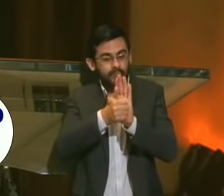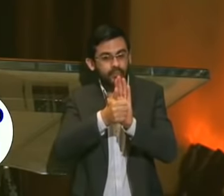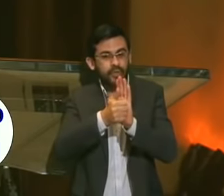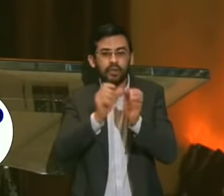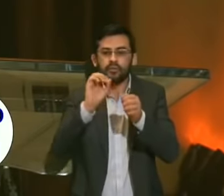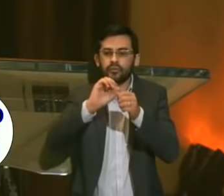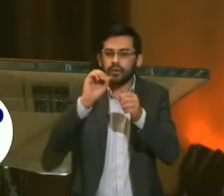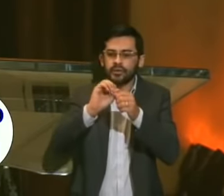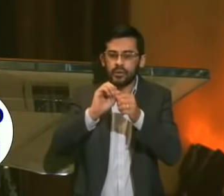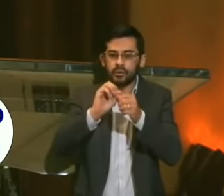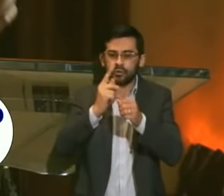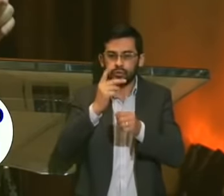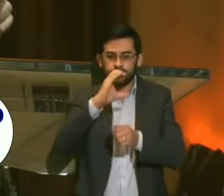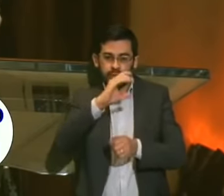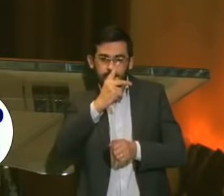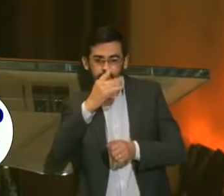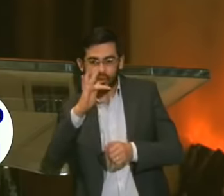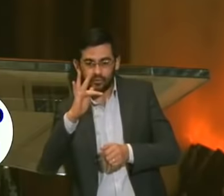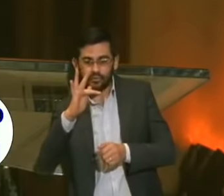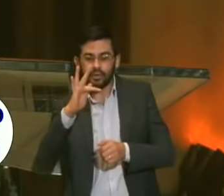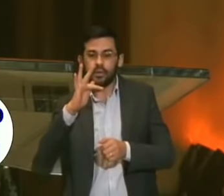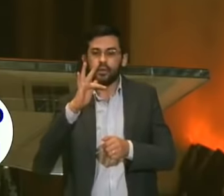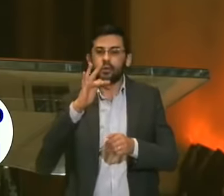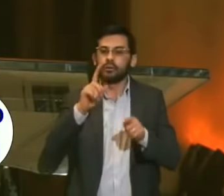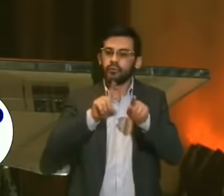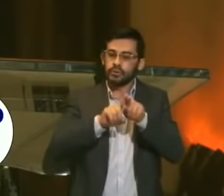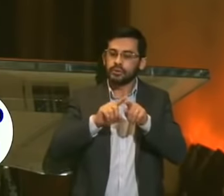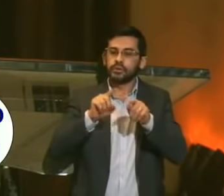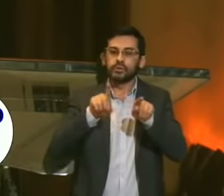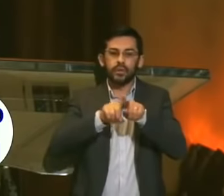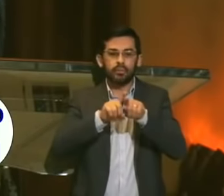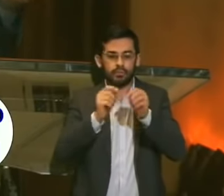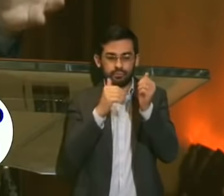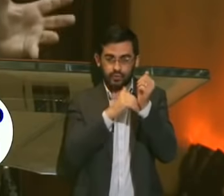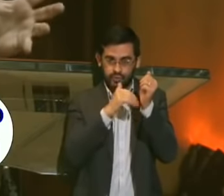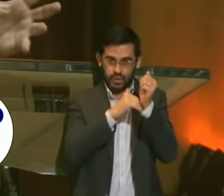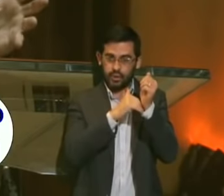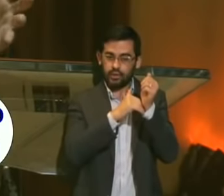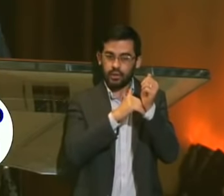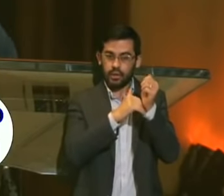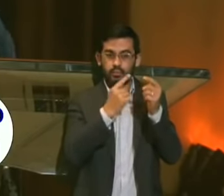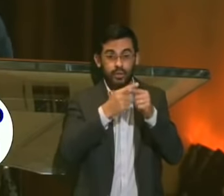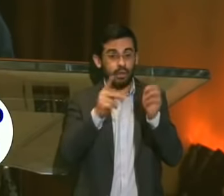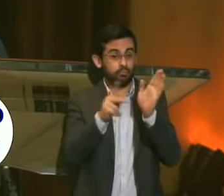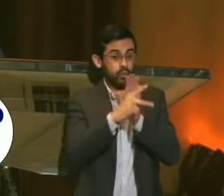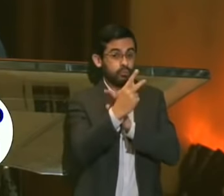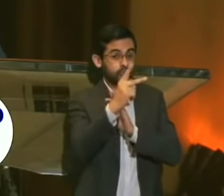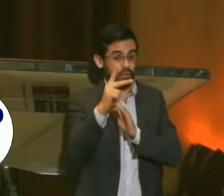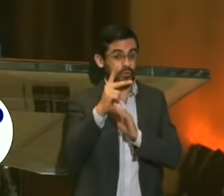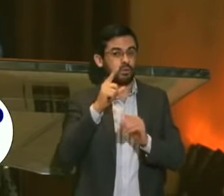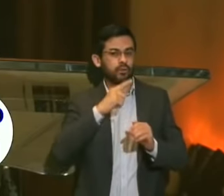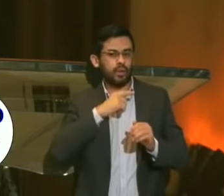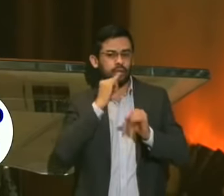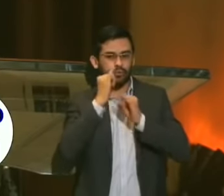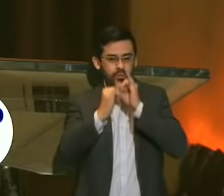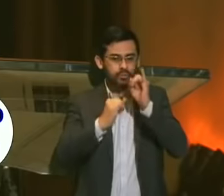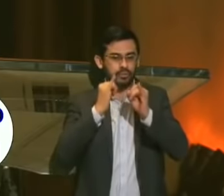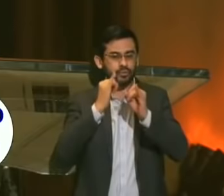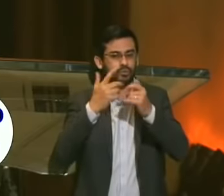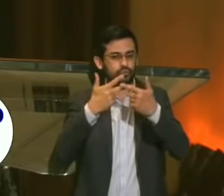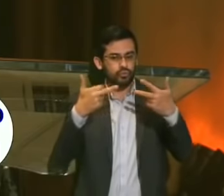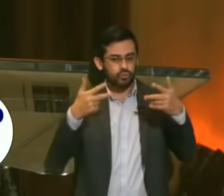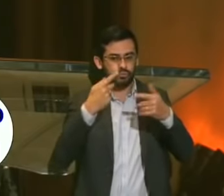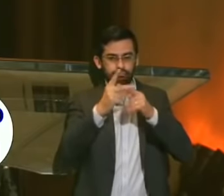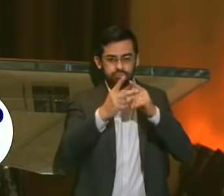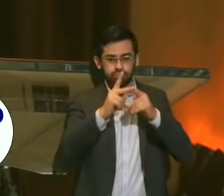central.pibcuritiba.org.br com o seu CPF, tá? E lá sua senha, porque lá é a central do membro, onde você tem as suas informações.